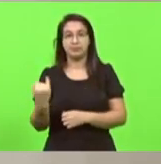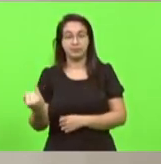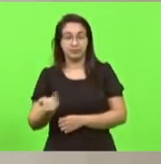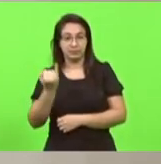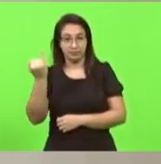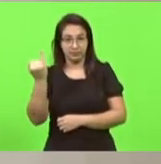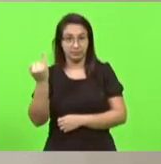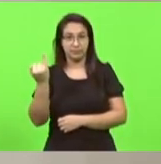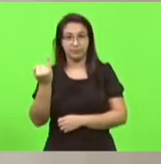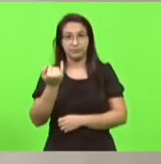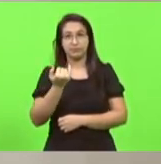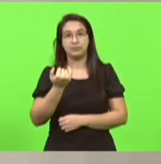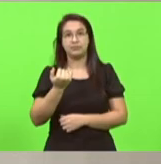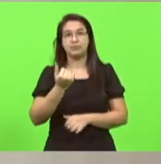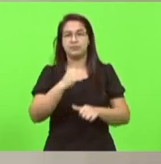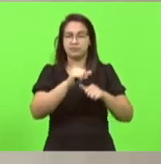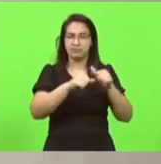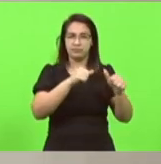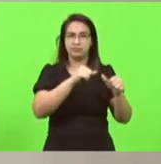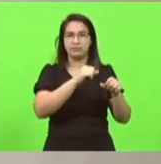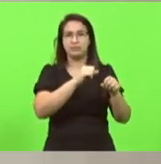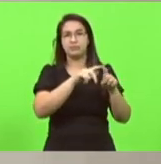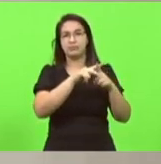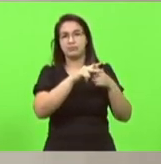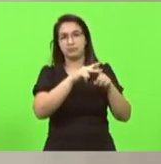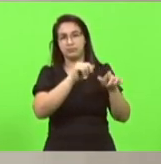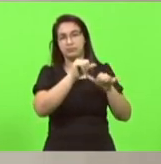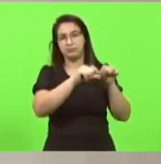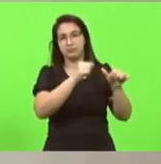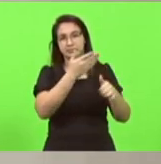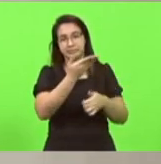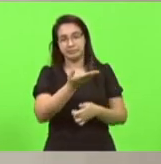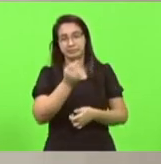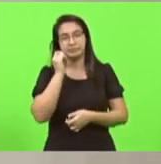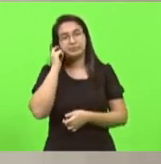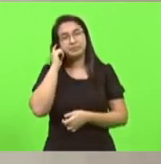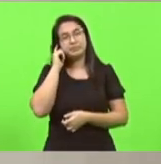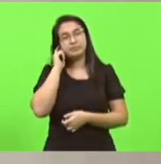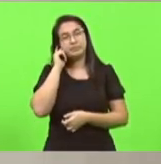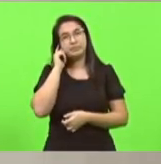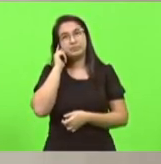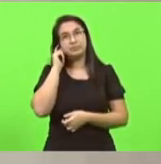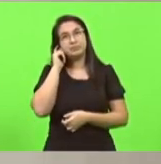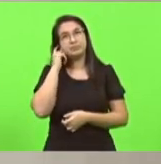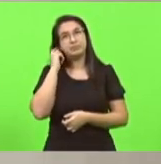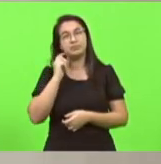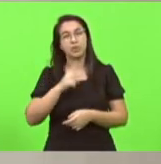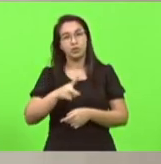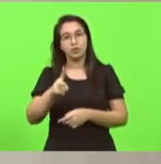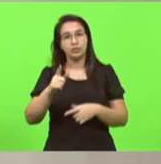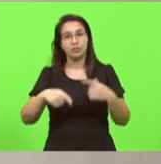gente fazer um reparo nesse trecho. Portanto, eu coloco, continuo em discussão,